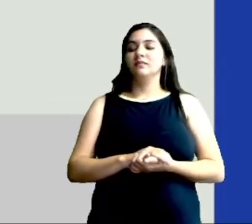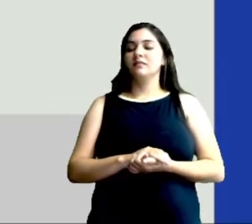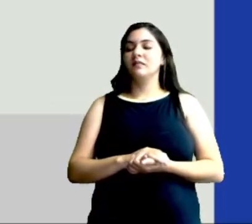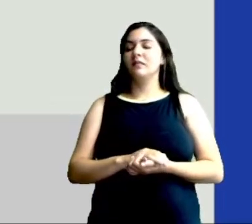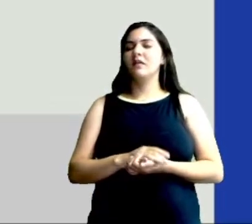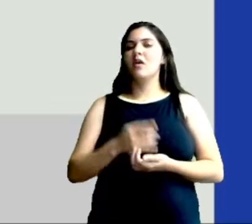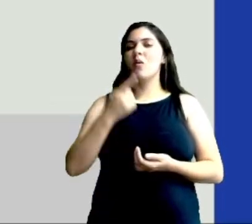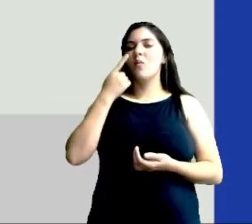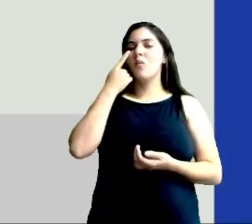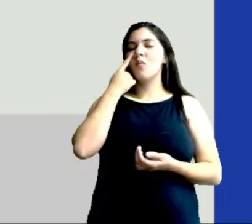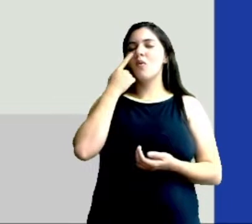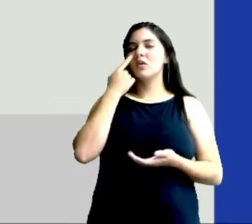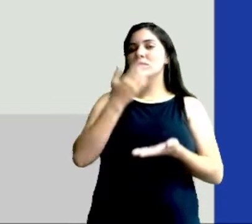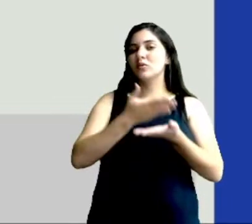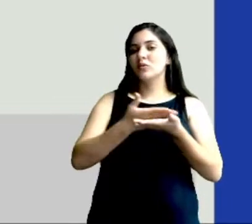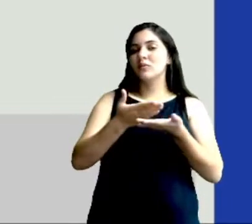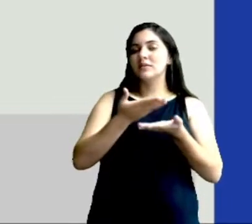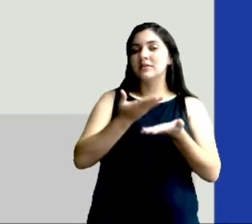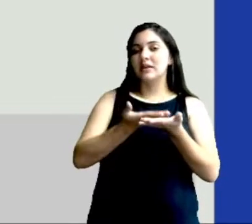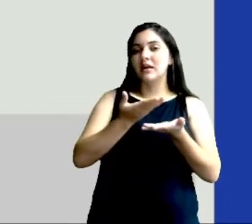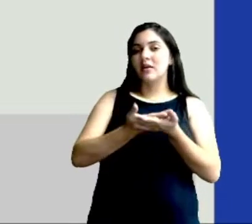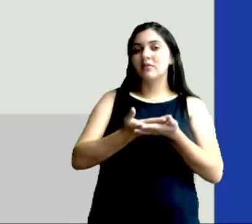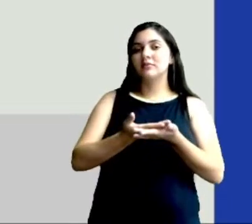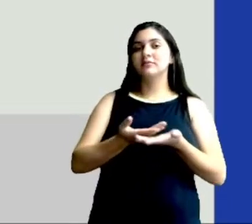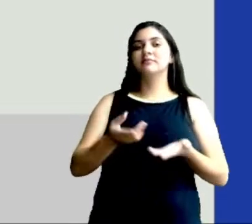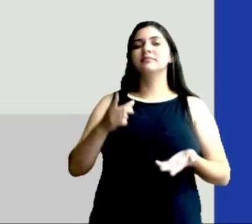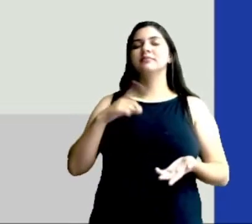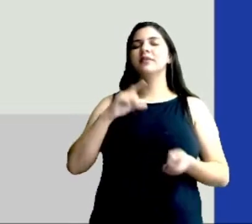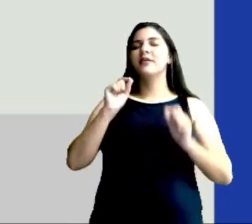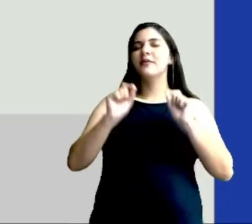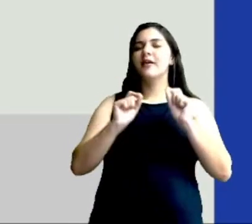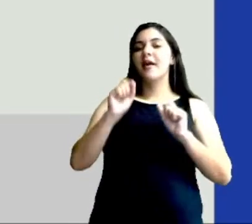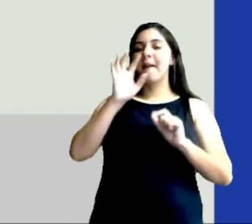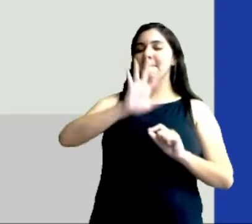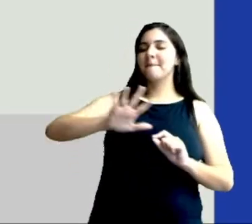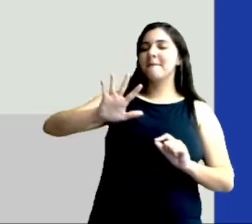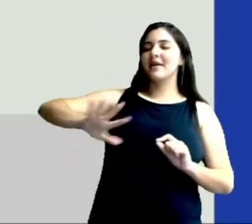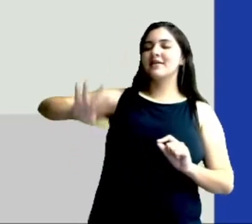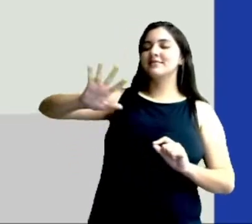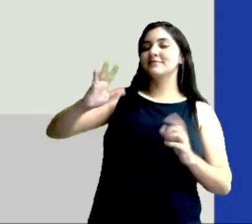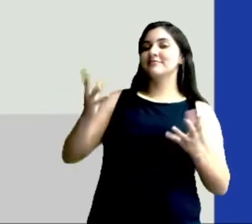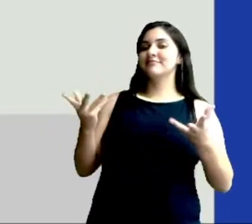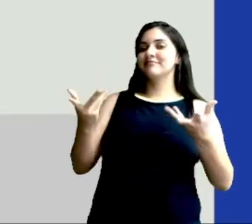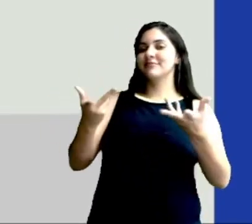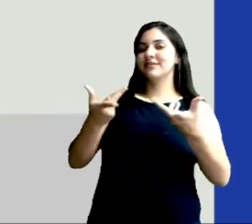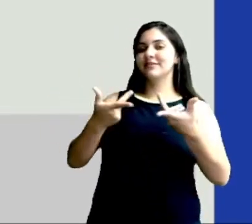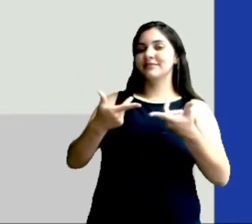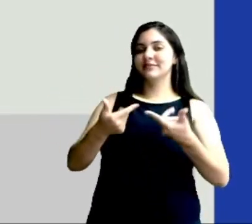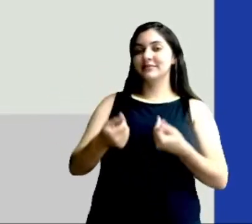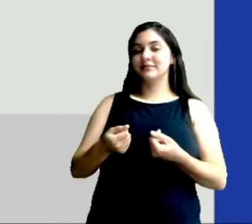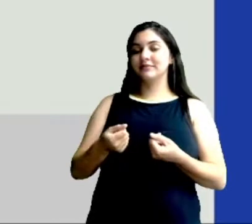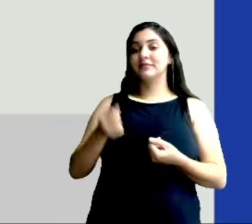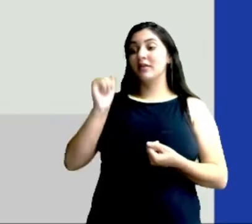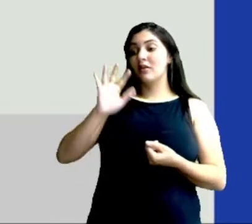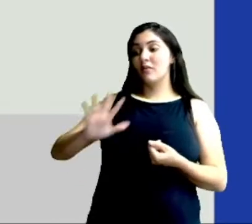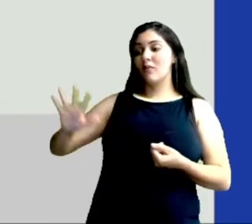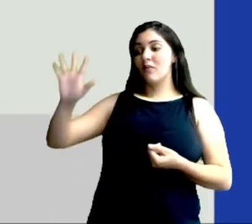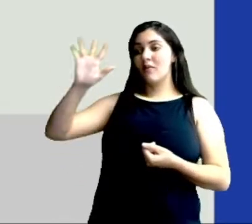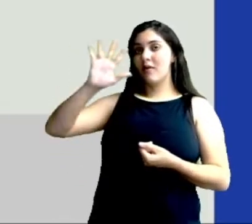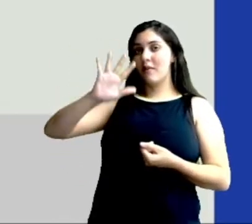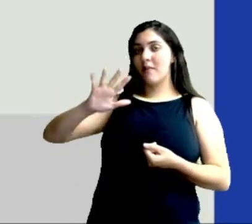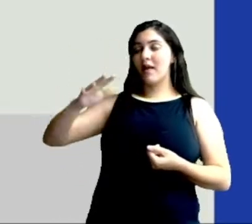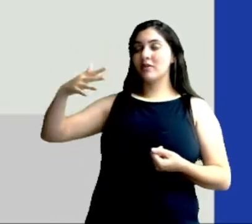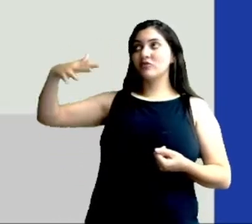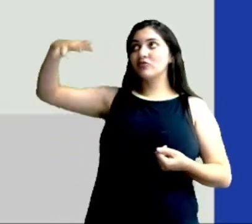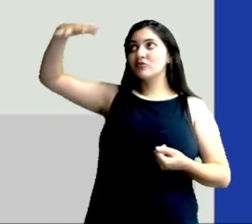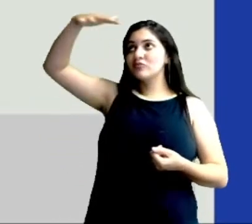E aí, começando a nossa aula logo, gente, olha que paisagem maravilhosa. Uma imagem aérea de